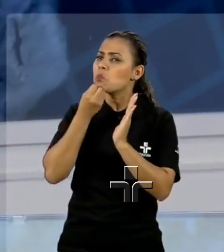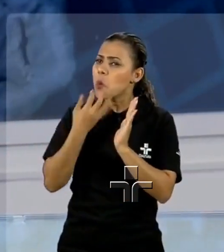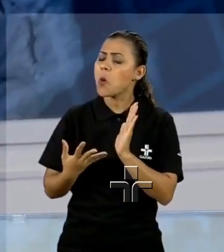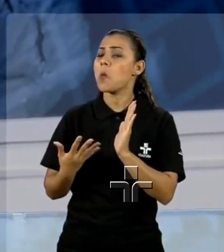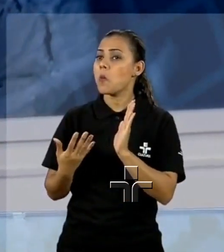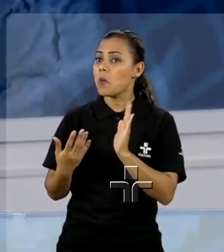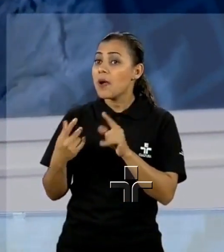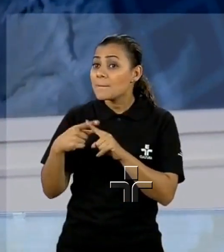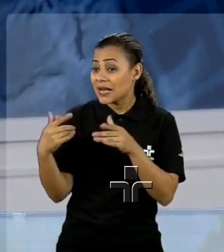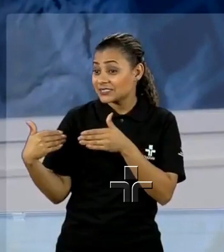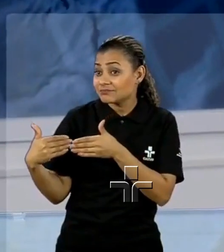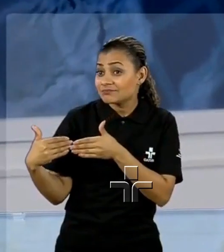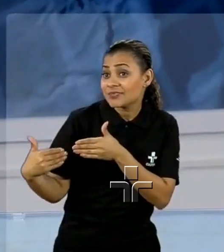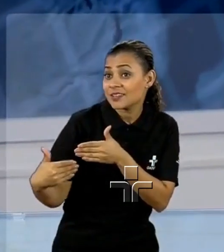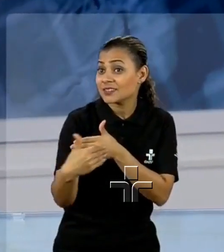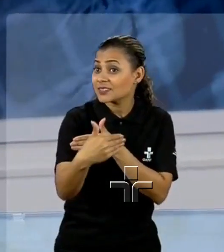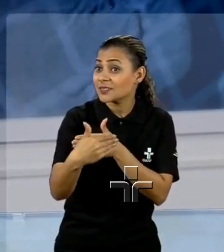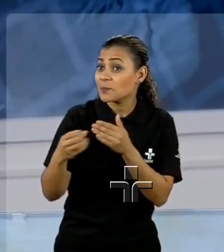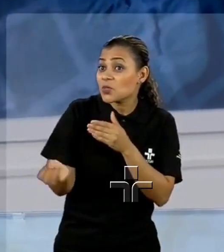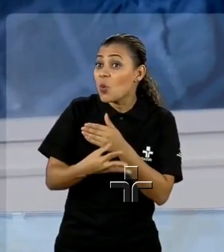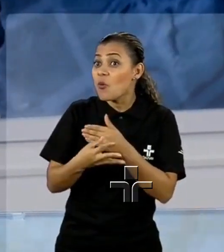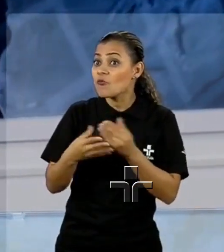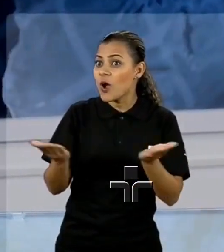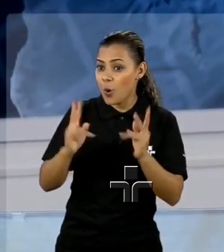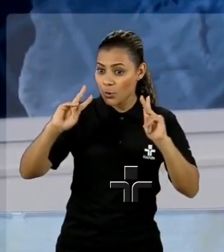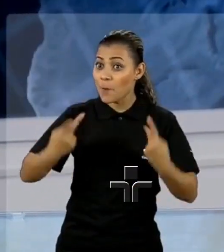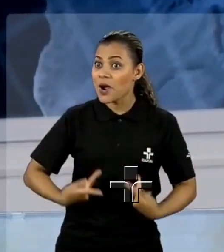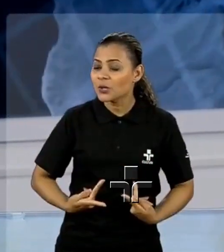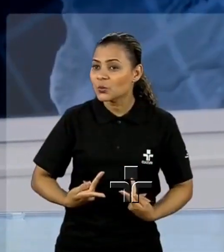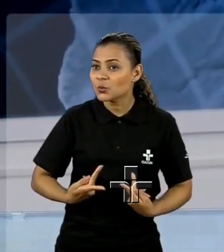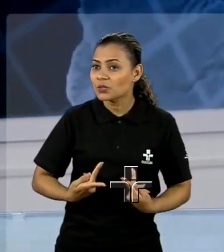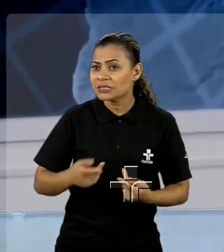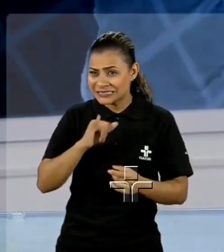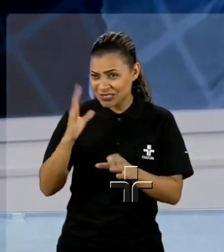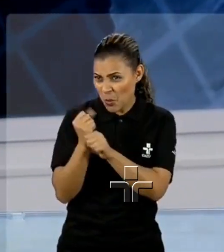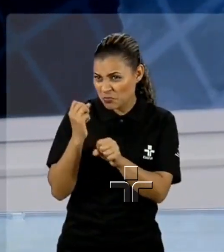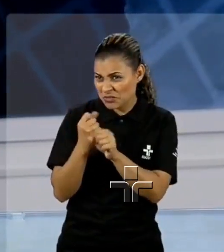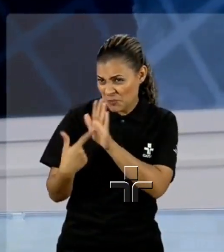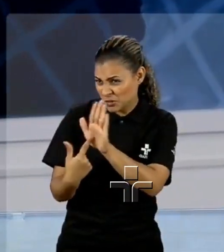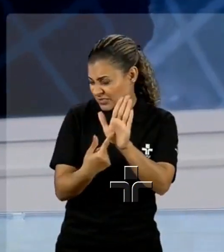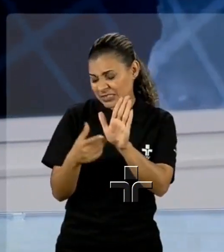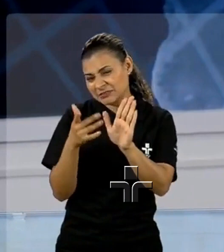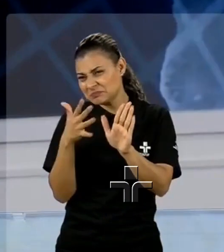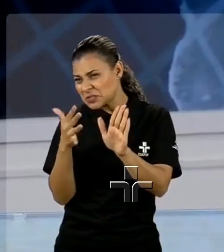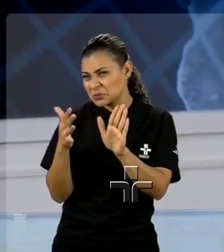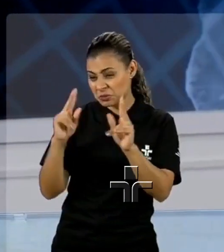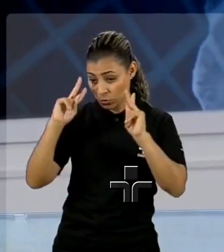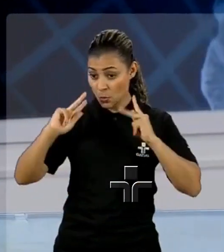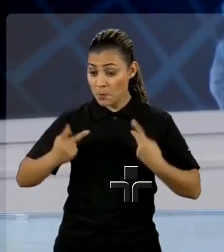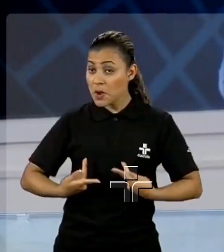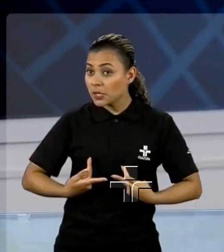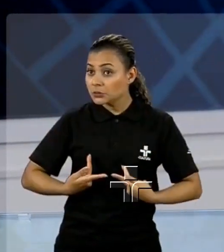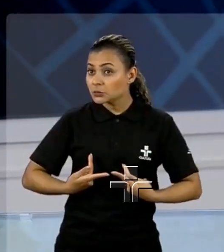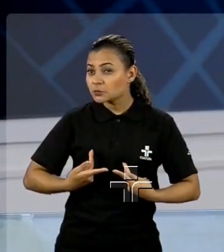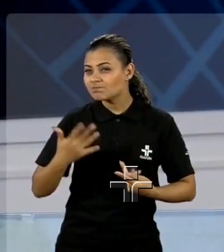um hábito recente na história da espécie humana, né? Se a gente fazer uma conta grosseira, né? A espécie humana, se a gente